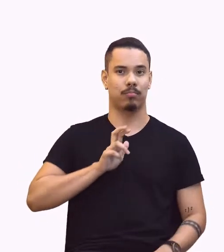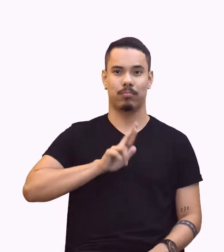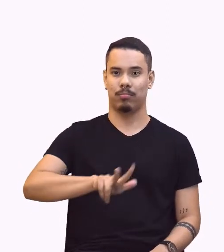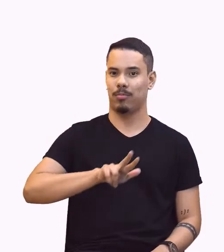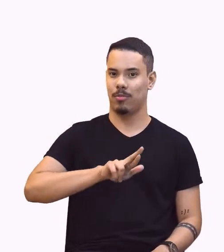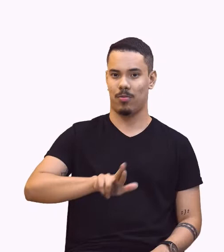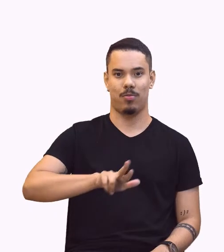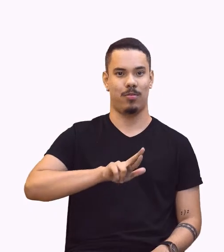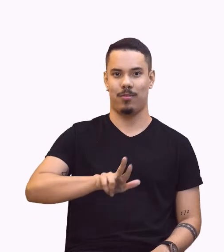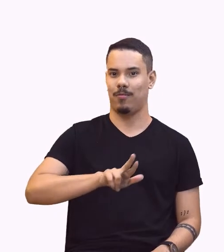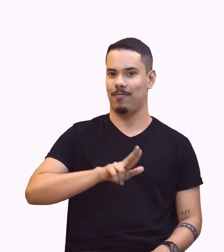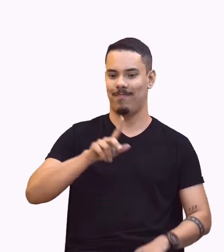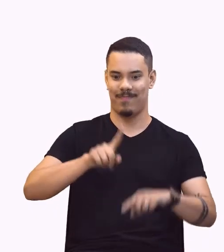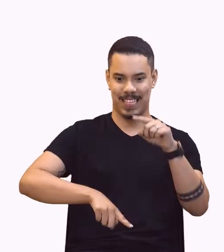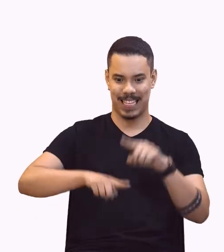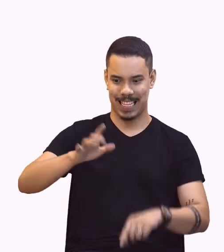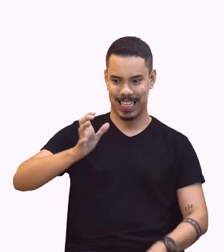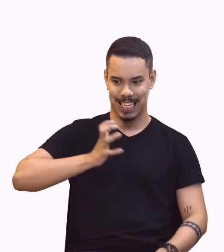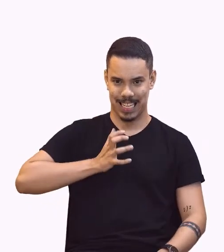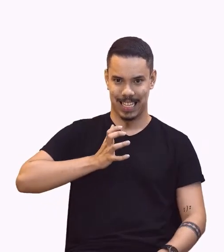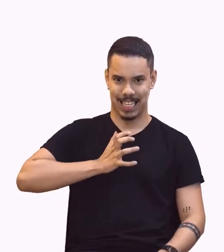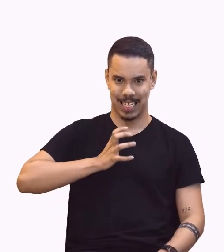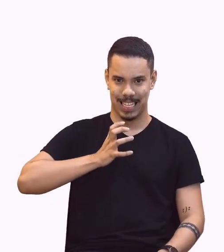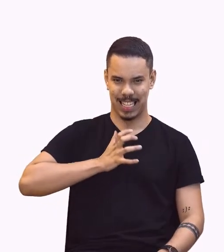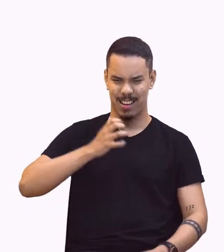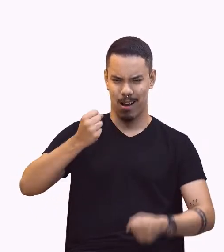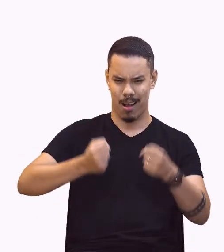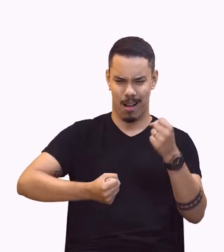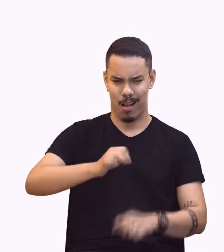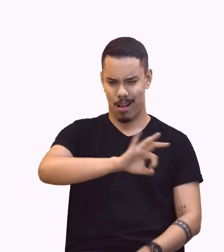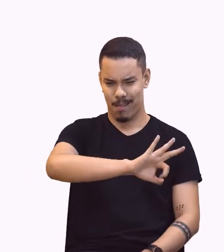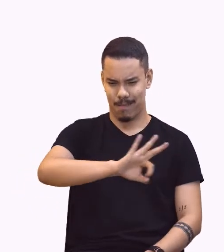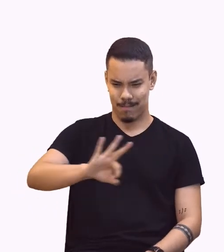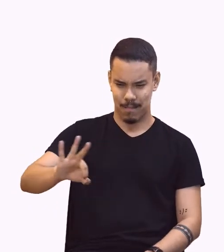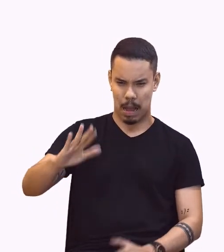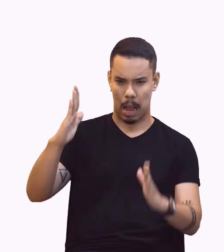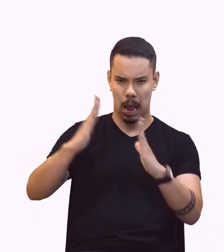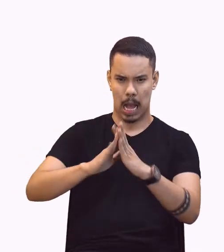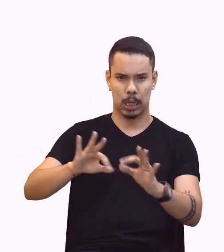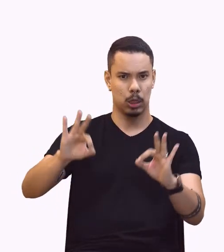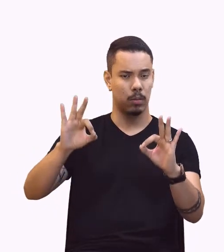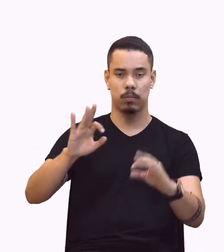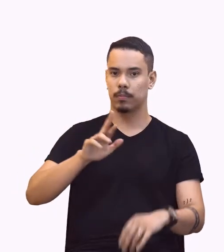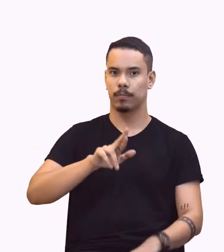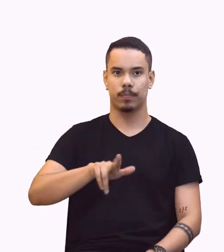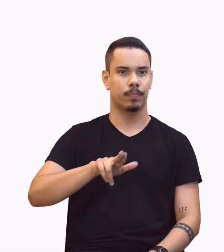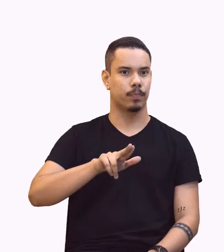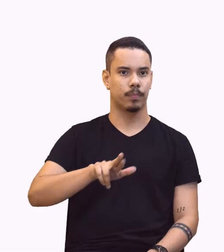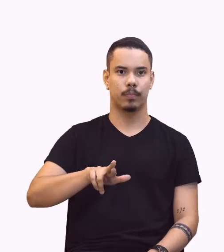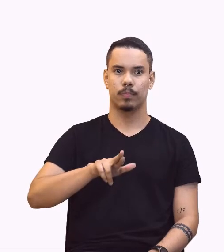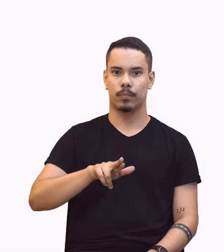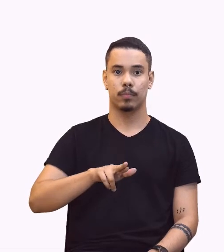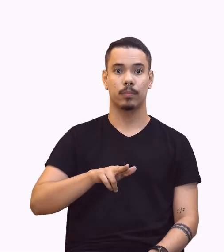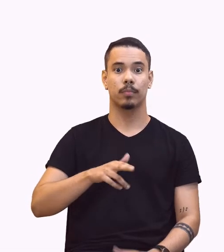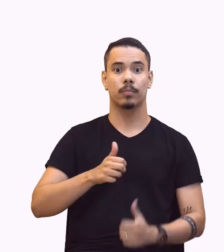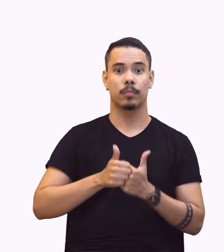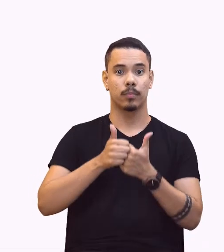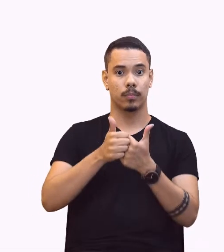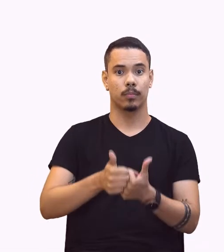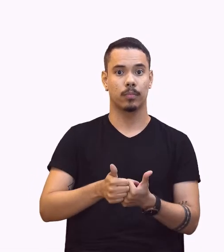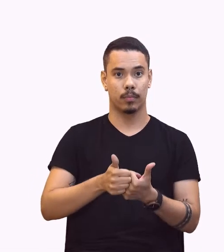estão no luxo material, ou seja, nos bens materiais. Para Aristipo, olha